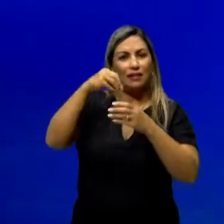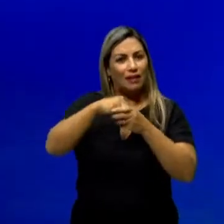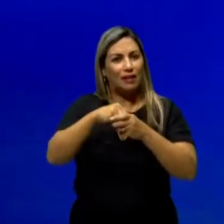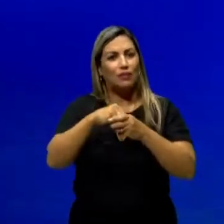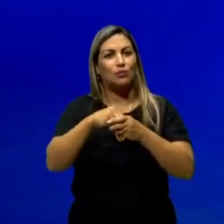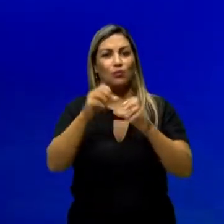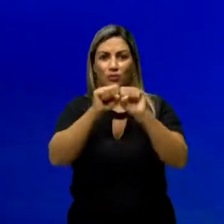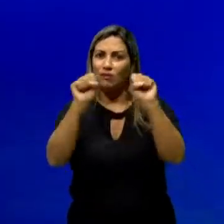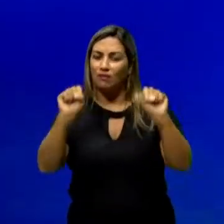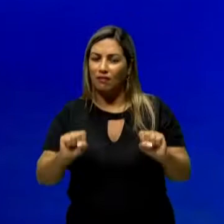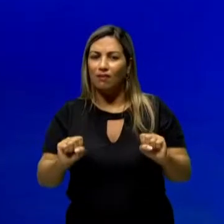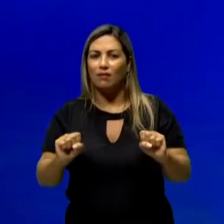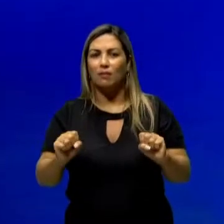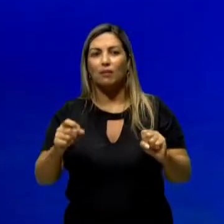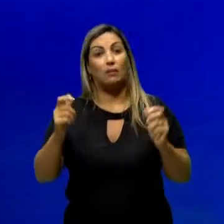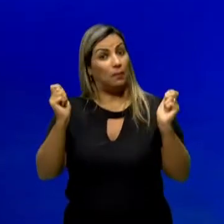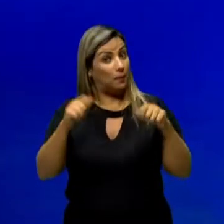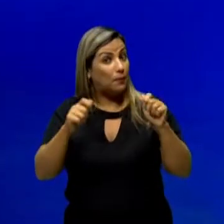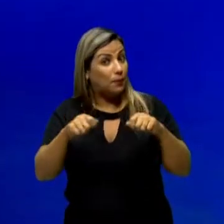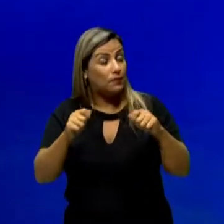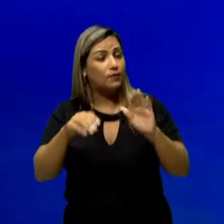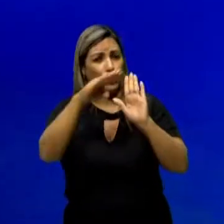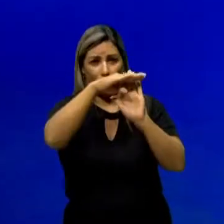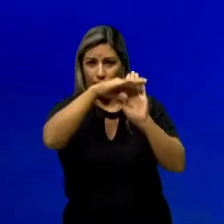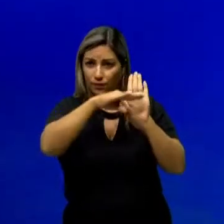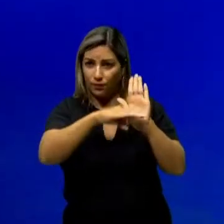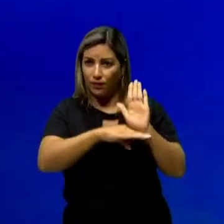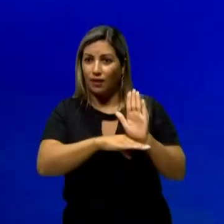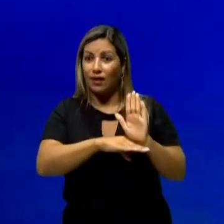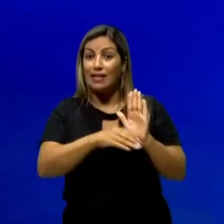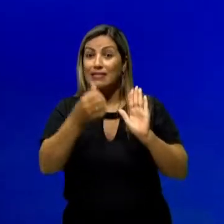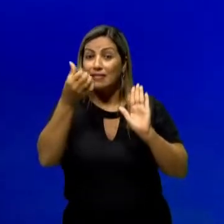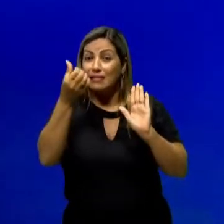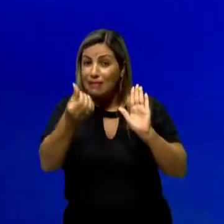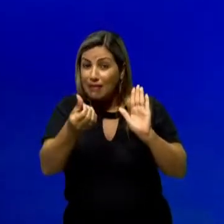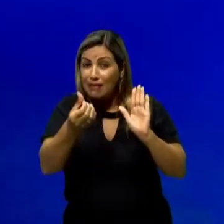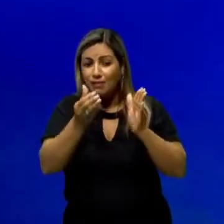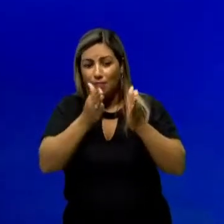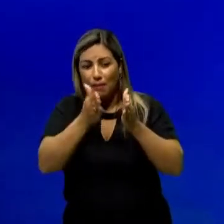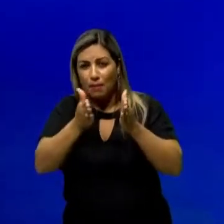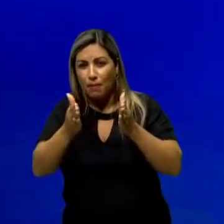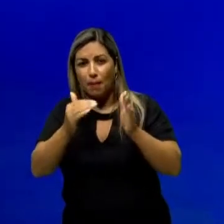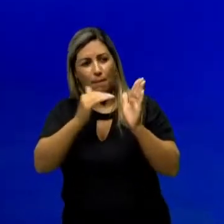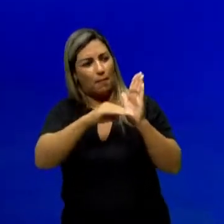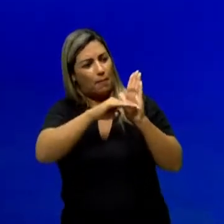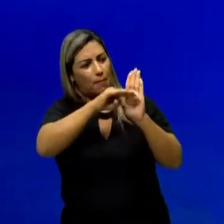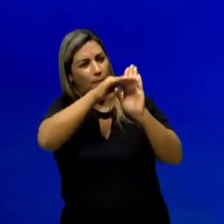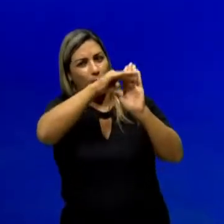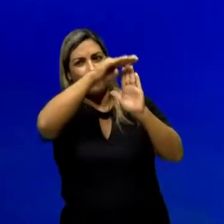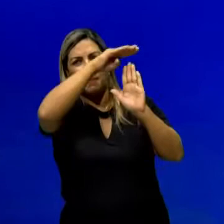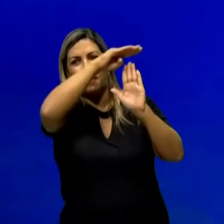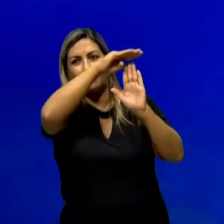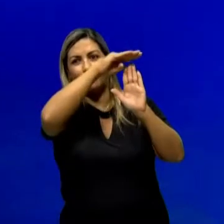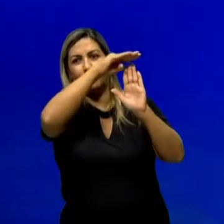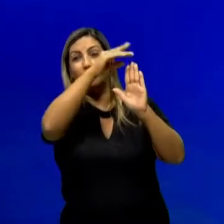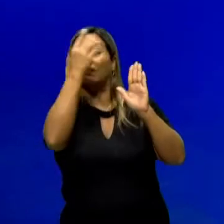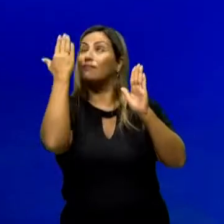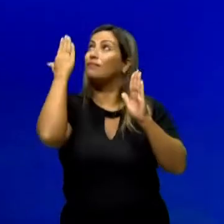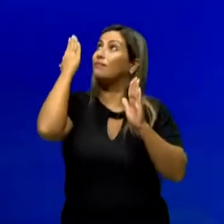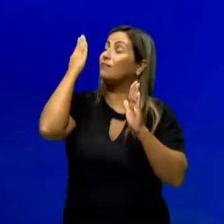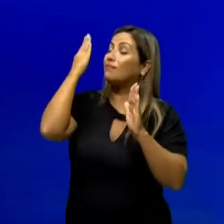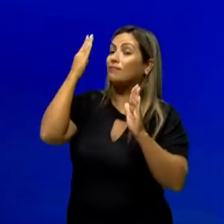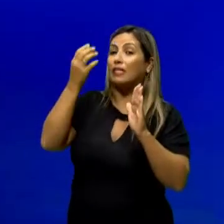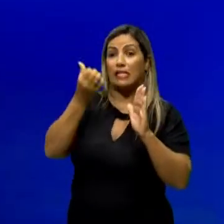desse sistema. Isso possibilita classificar, então, 6 fases presentes nesse sistema. Essas 6